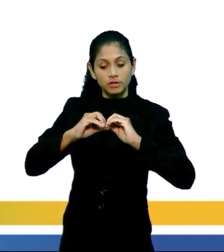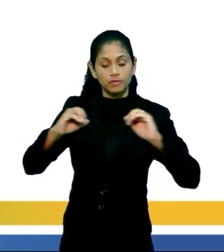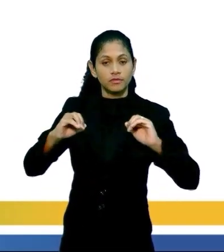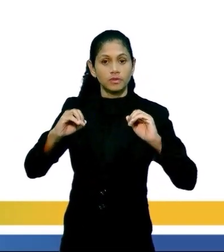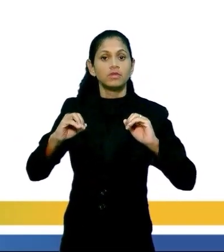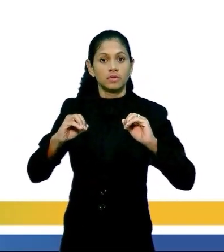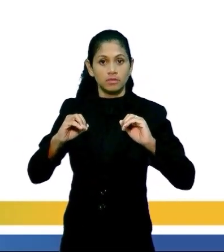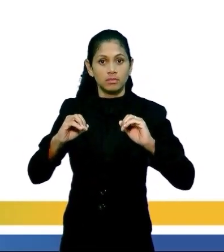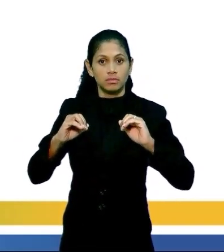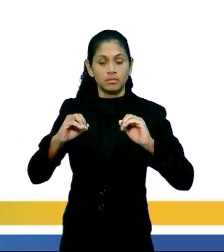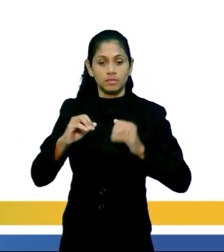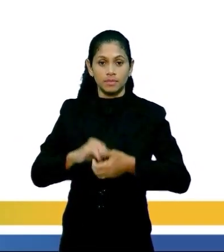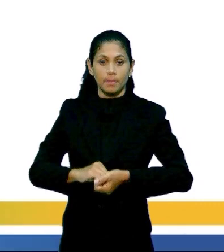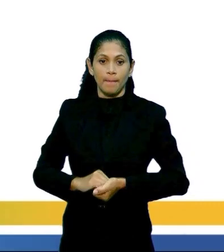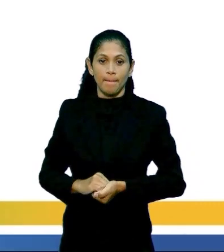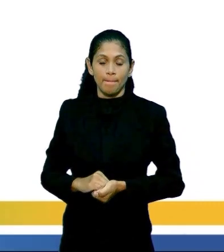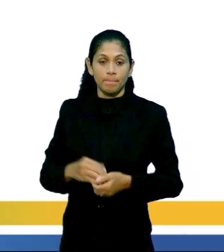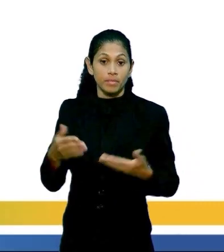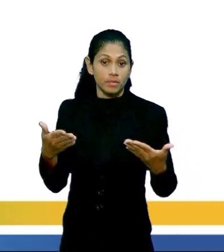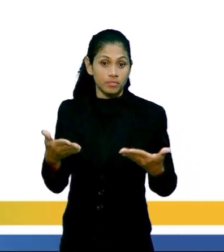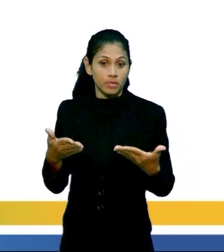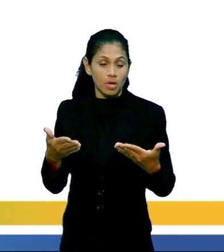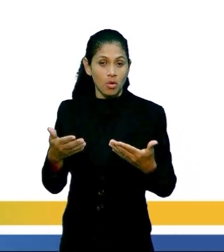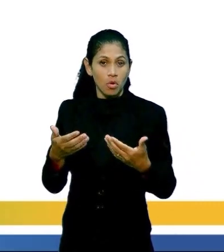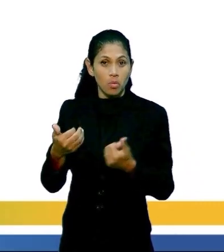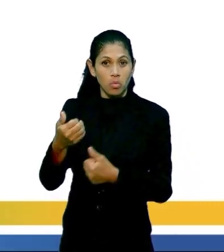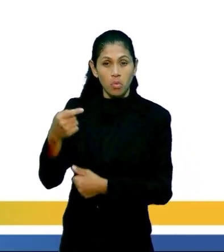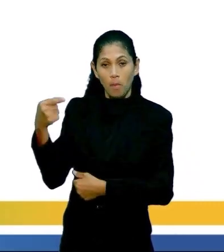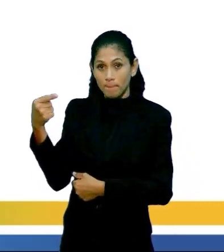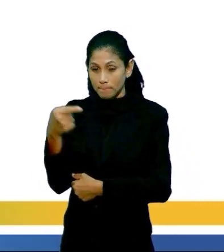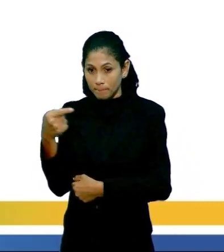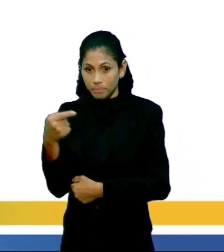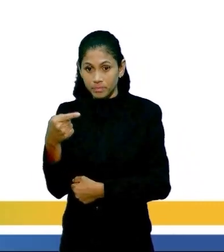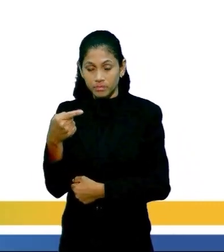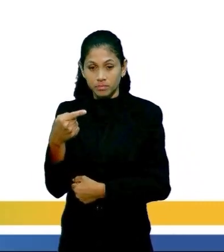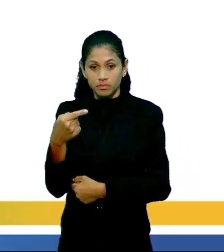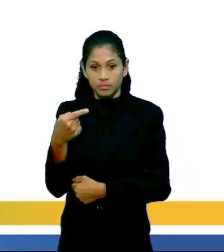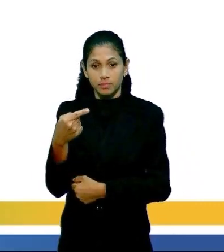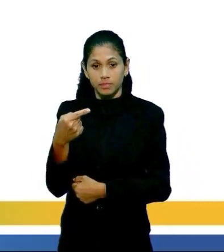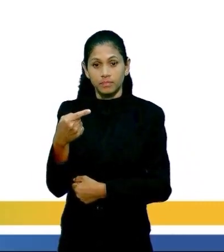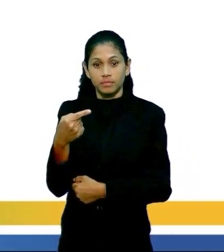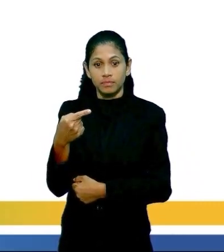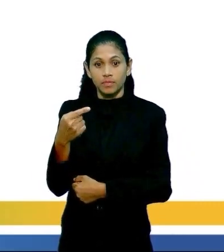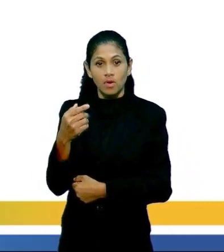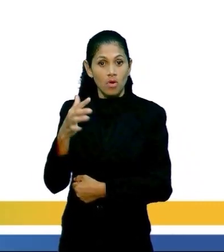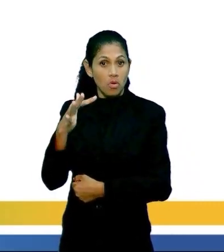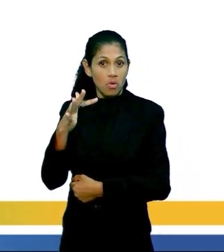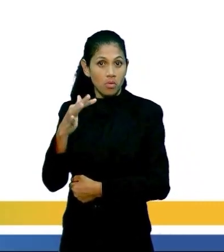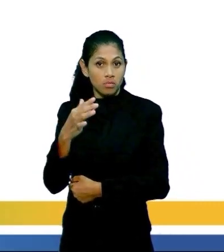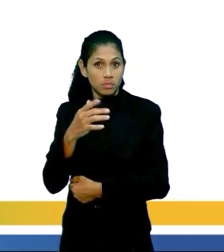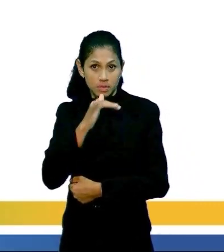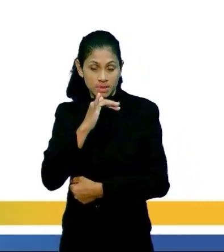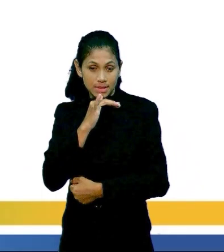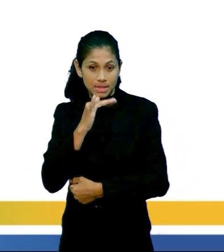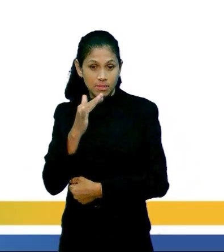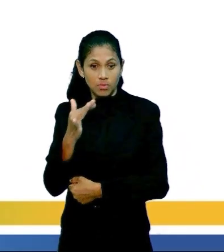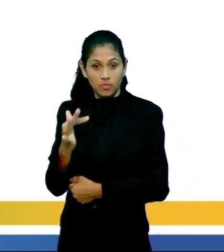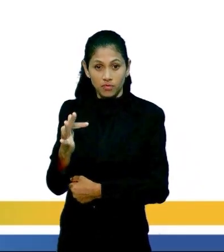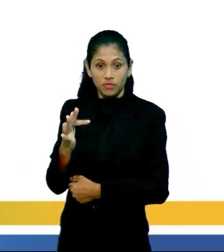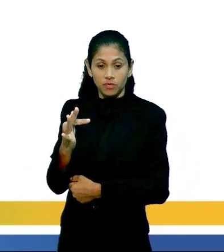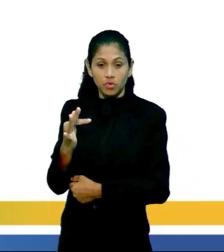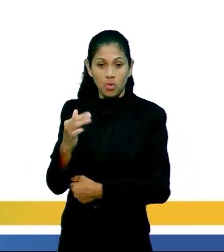10, tá? Agora, se a carga for negativa, como do flúor, tá lá um menusinho, ó, em cima do